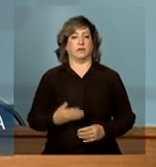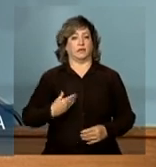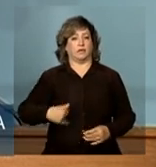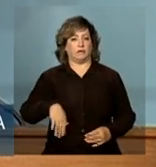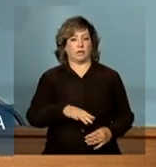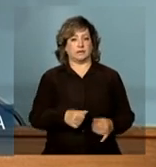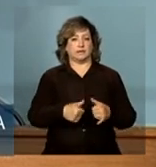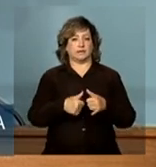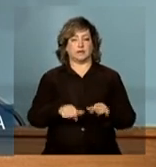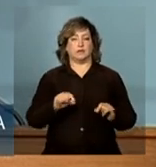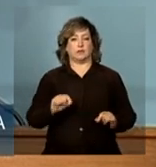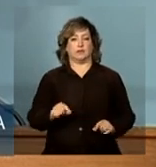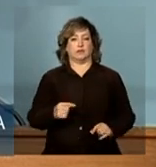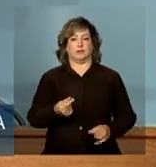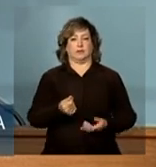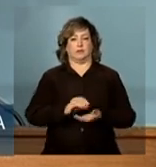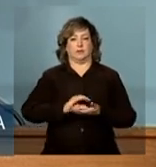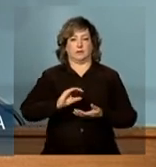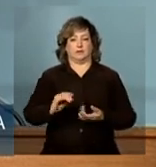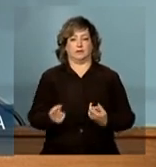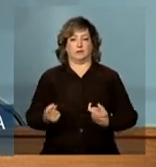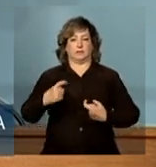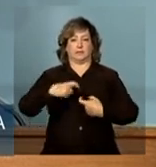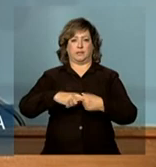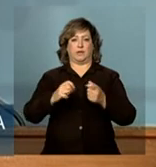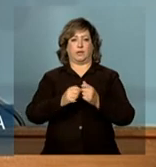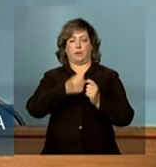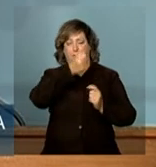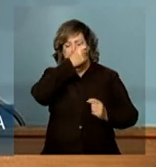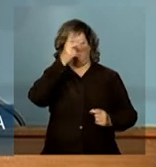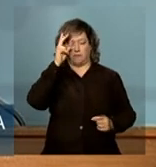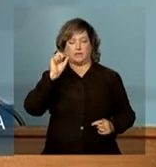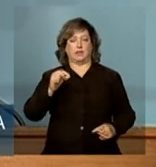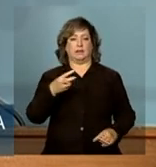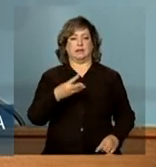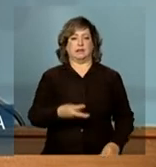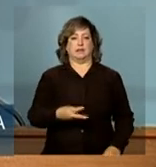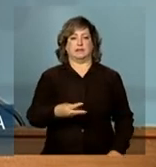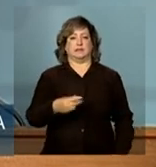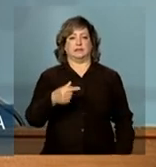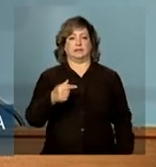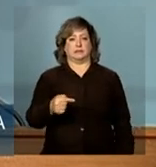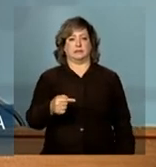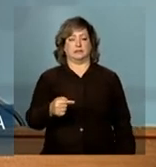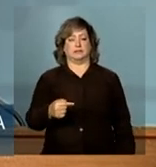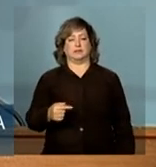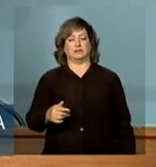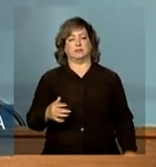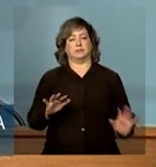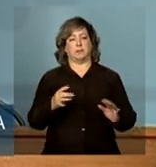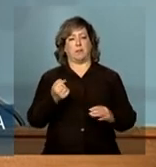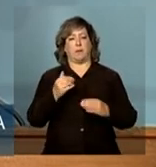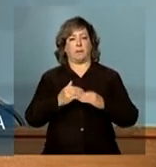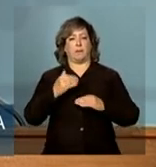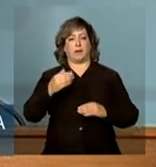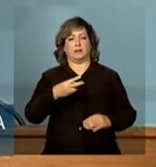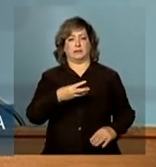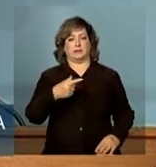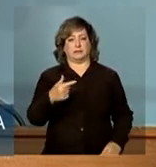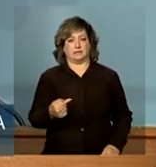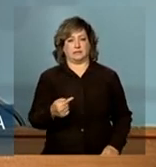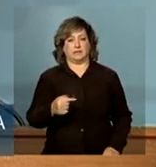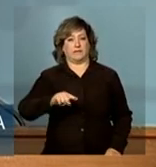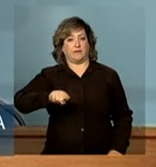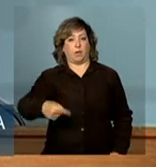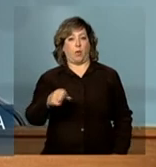nós estamos investindo em parceria com a Prefeitura, 37, um pouco mais, né, de 37, porque é 37,8